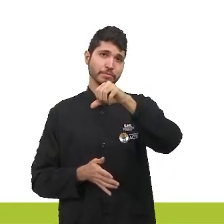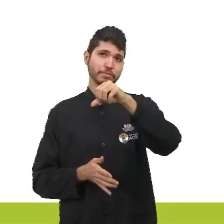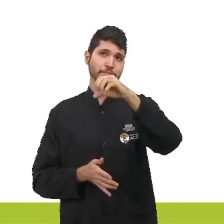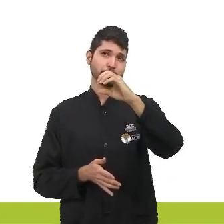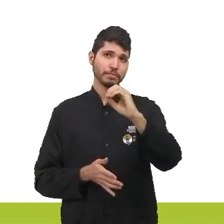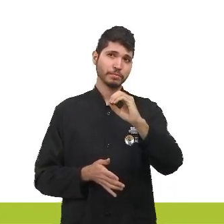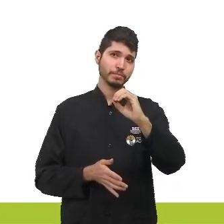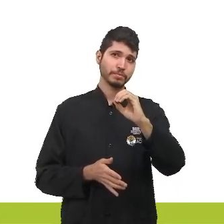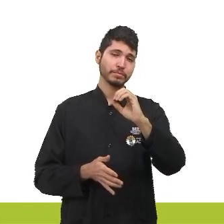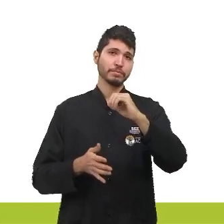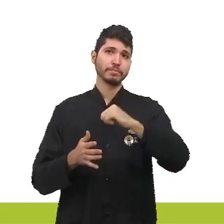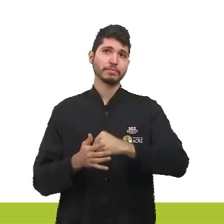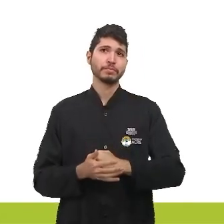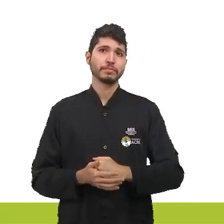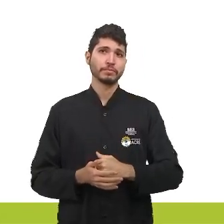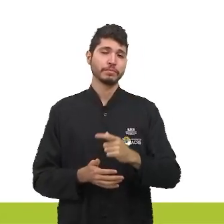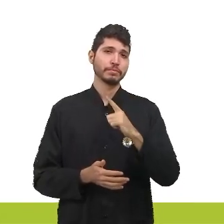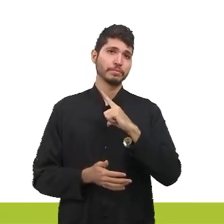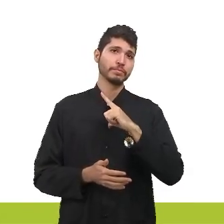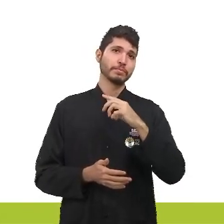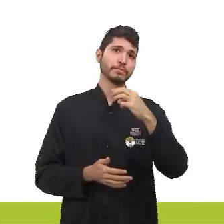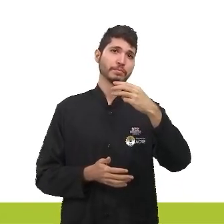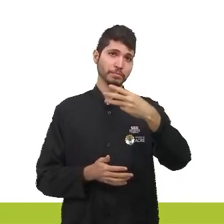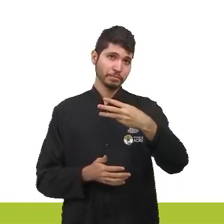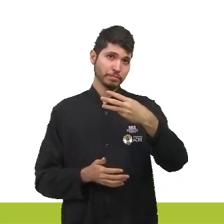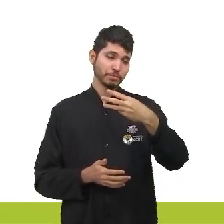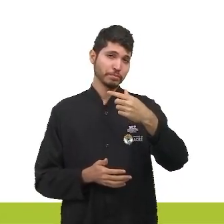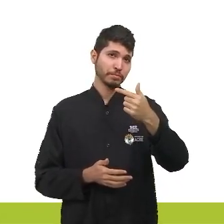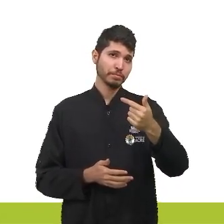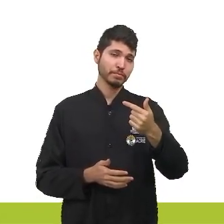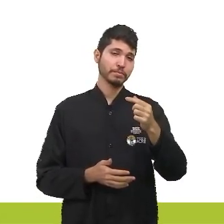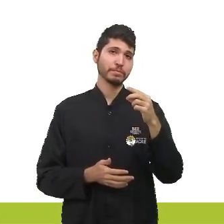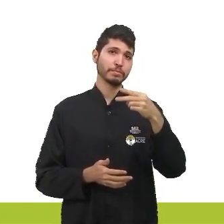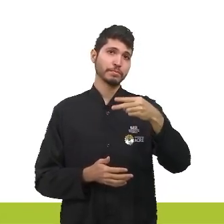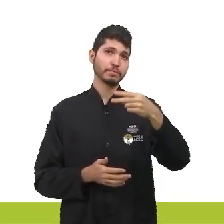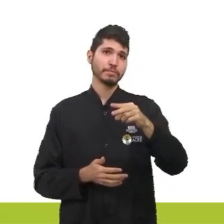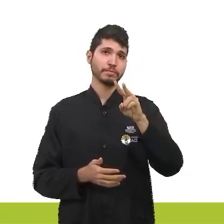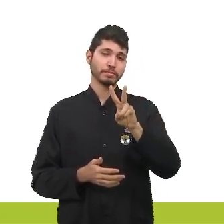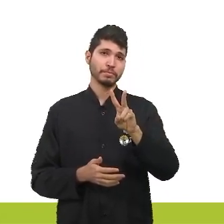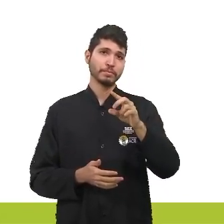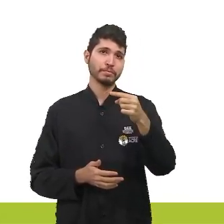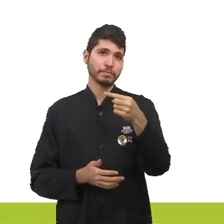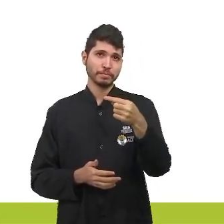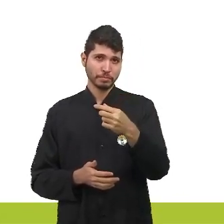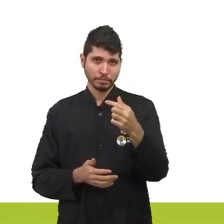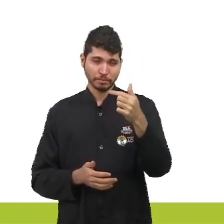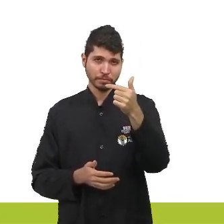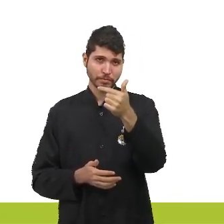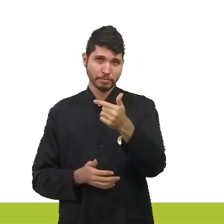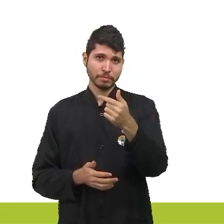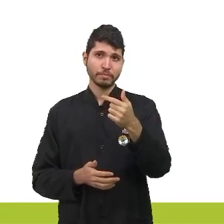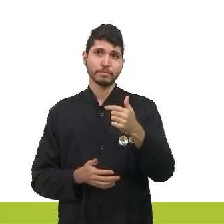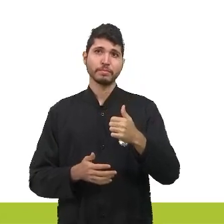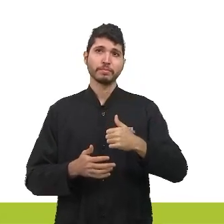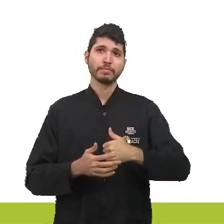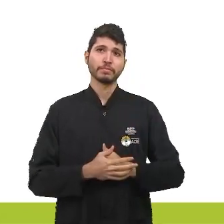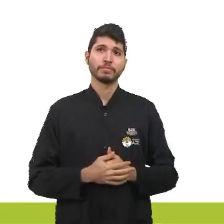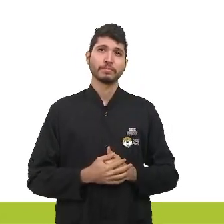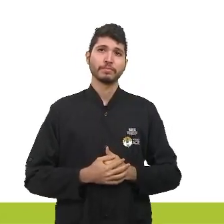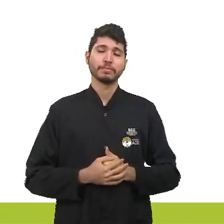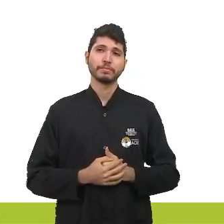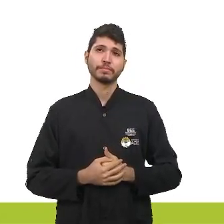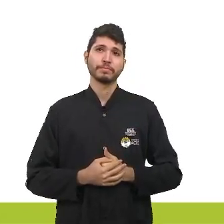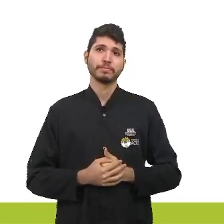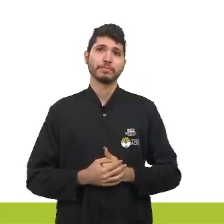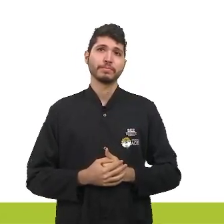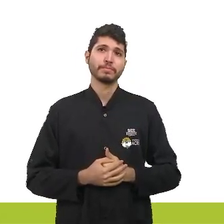tem 32 igual a V menos 2 vezes 4. Eu posso dividir tudo por 4 também e obter 8